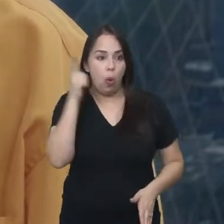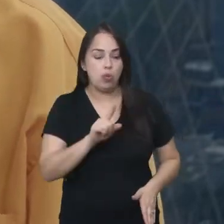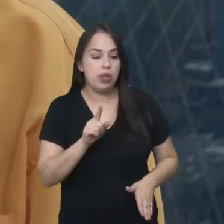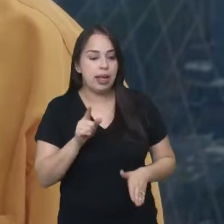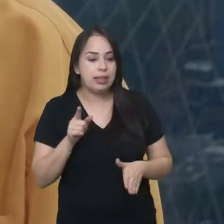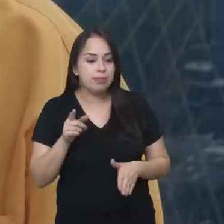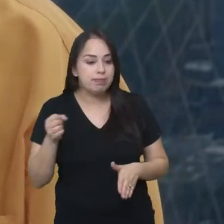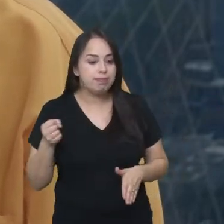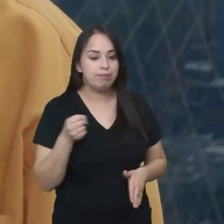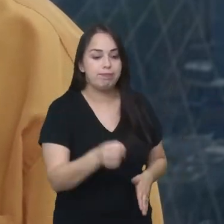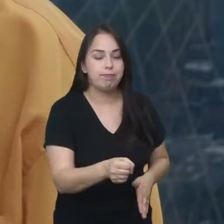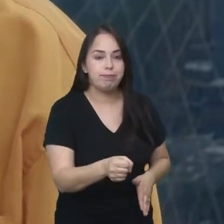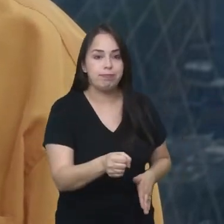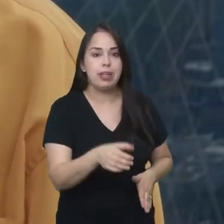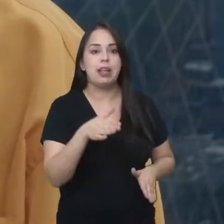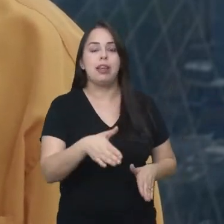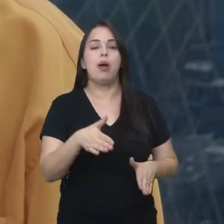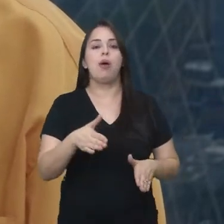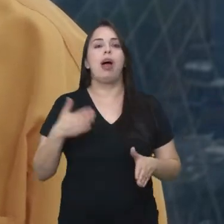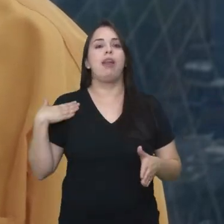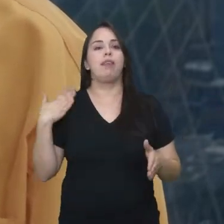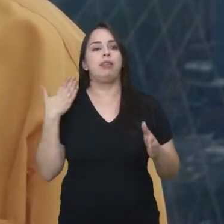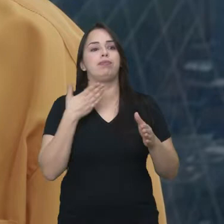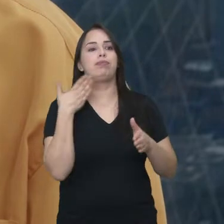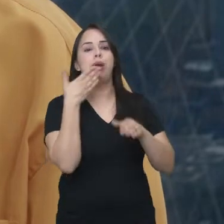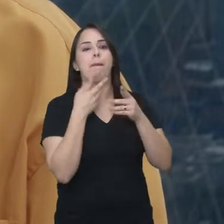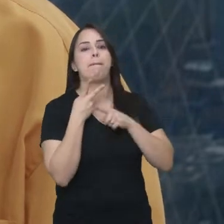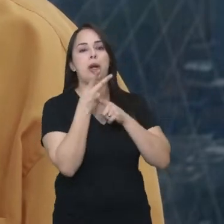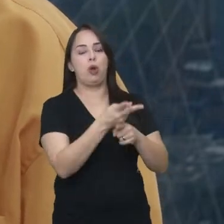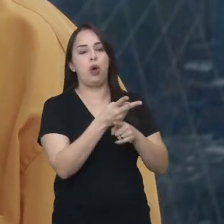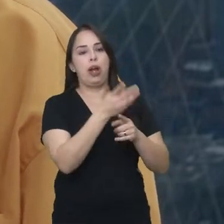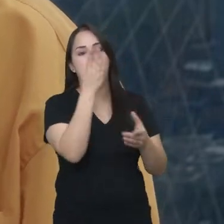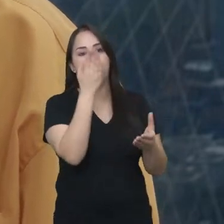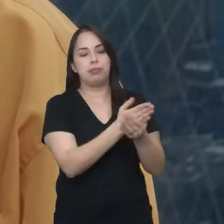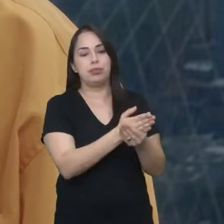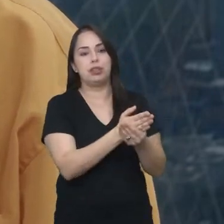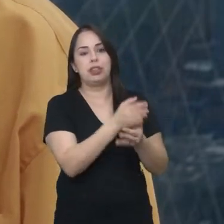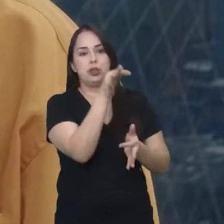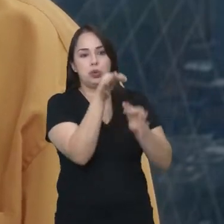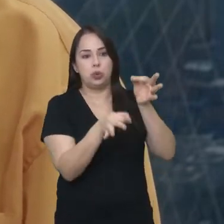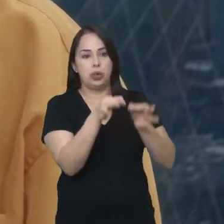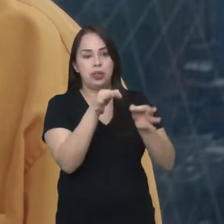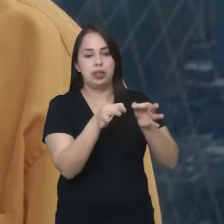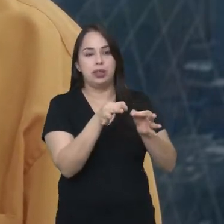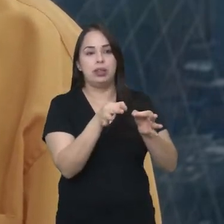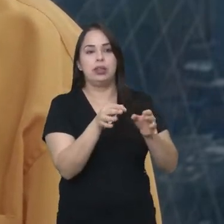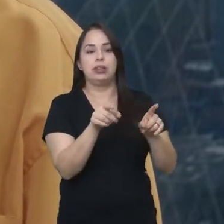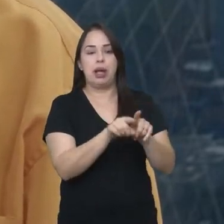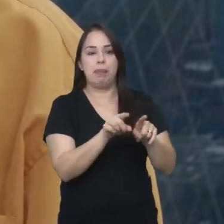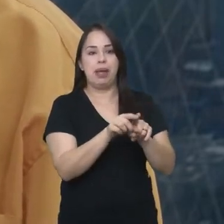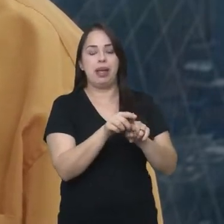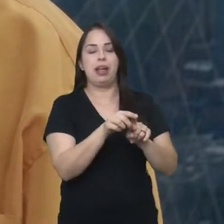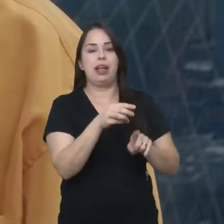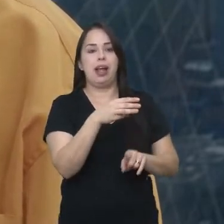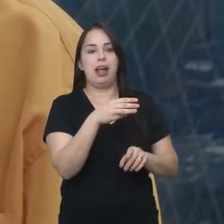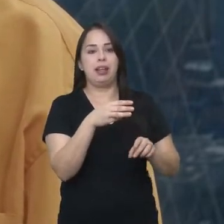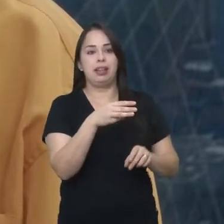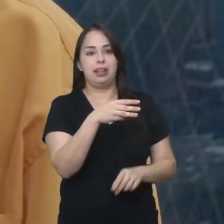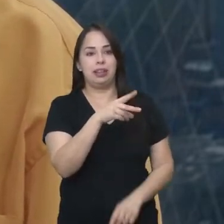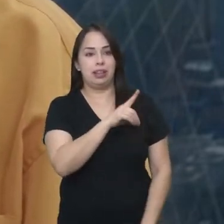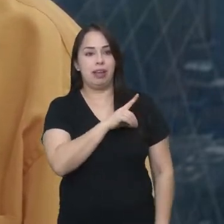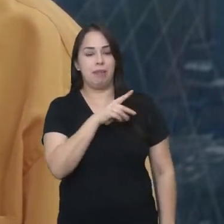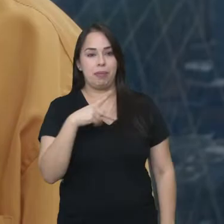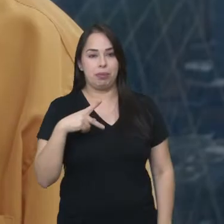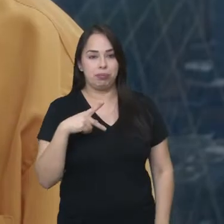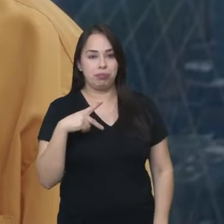recorrer à instância judicial. É onde elas vão procurar, às vezes, o SEDECA, vão também procurar a Defensoria Pública, para que, em juízo, elas